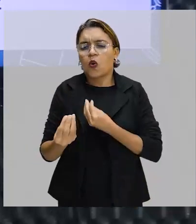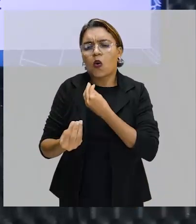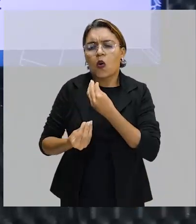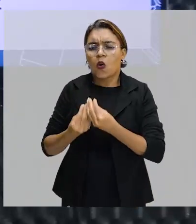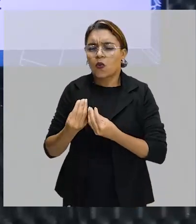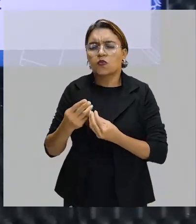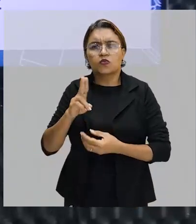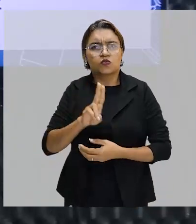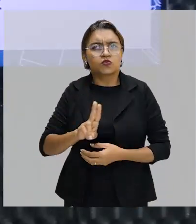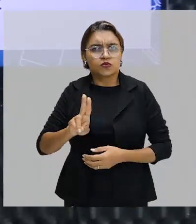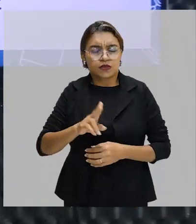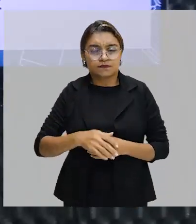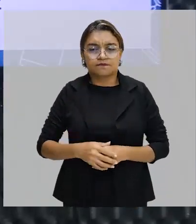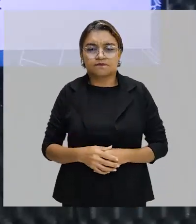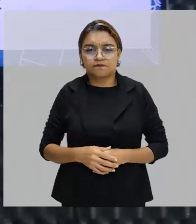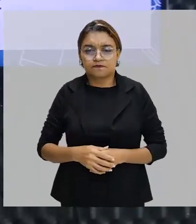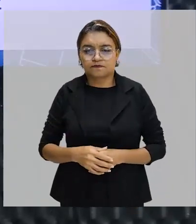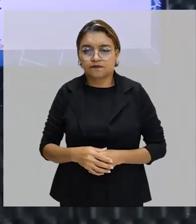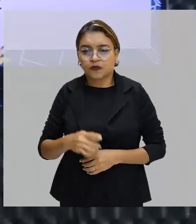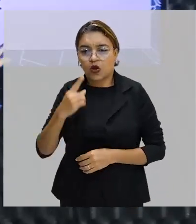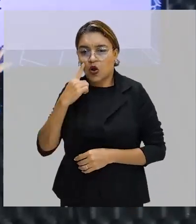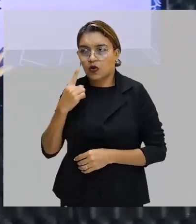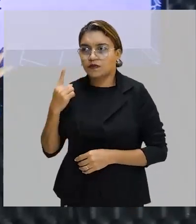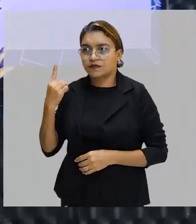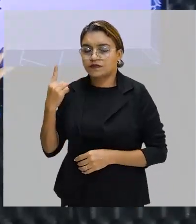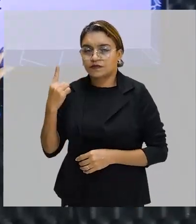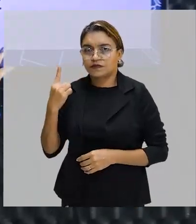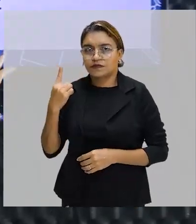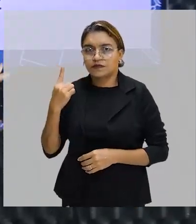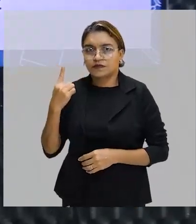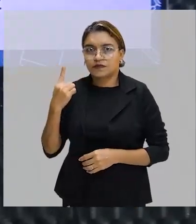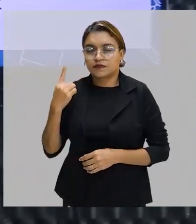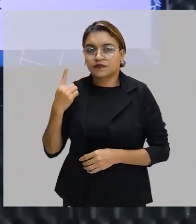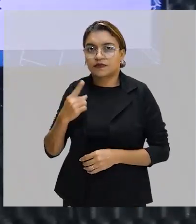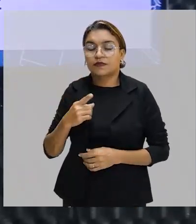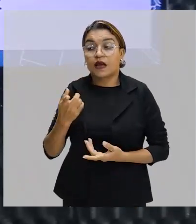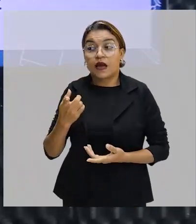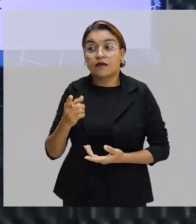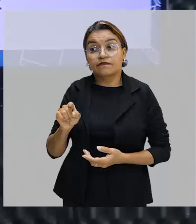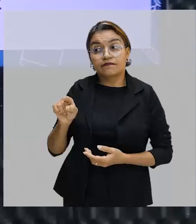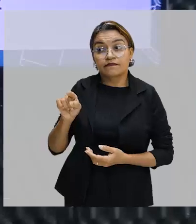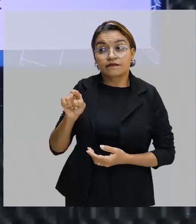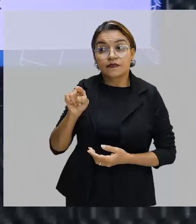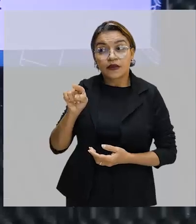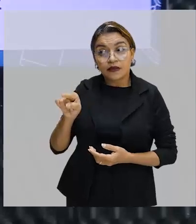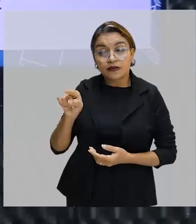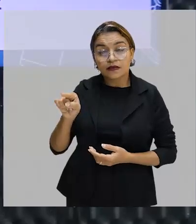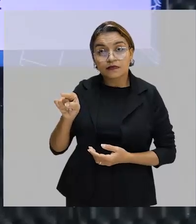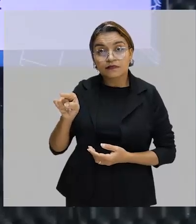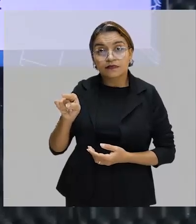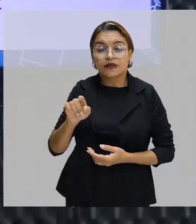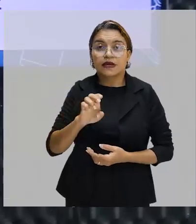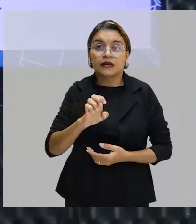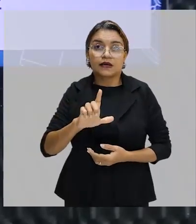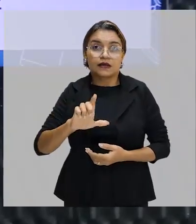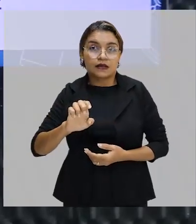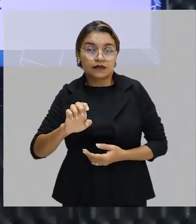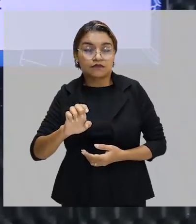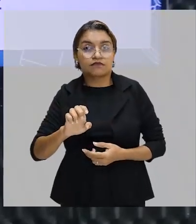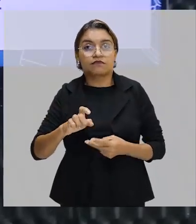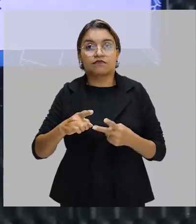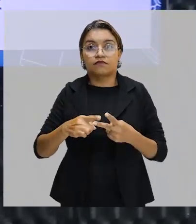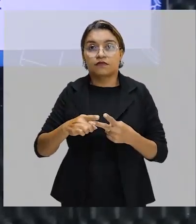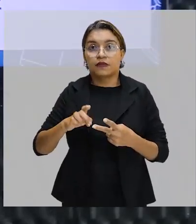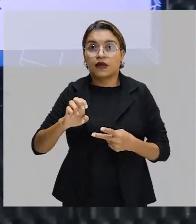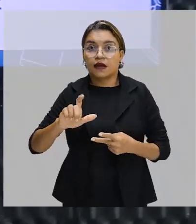que o sujeito for ele, ela ou ele ou ela. Então, como vocês podem observar, o verbo to be ele é um